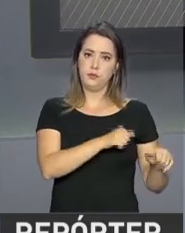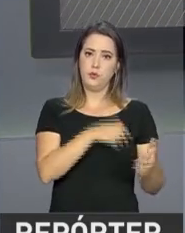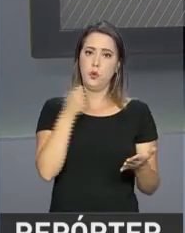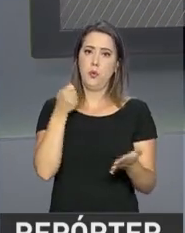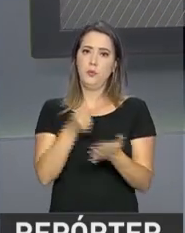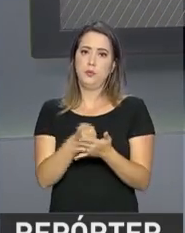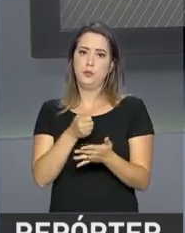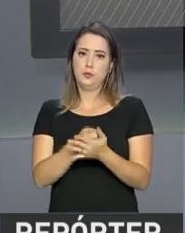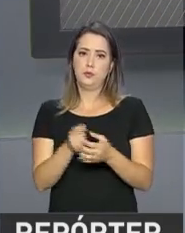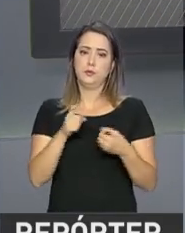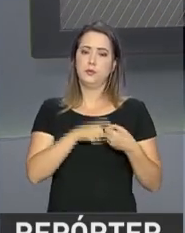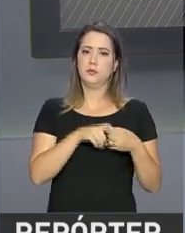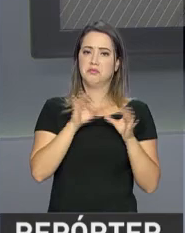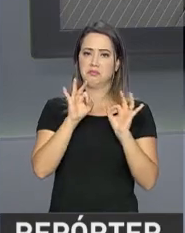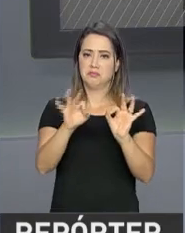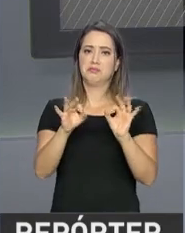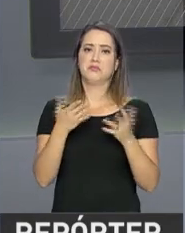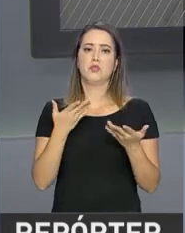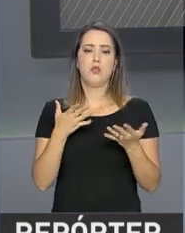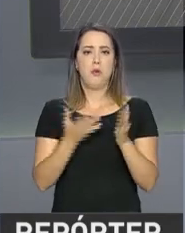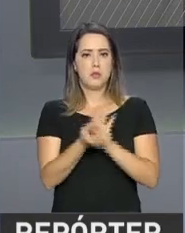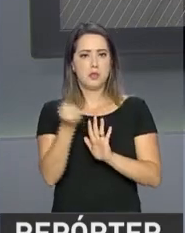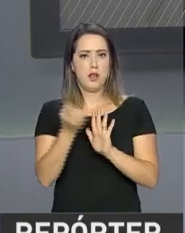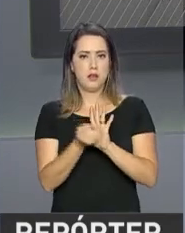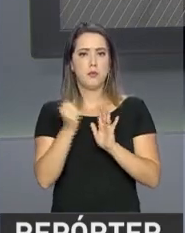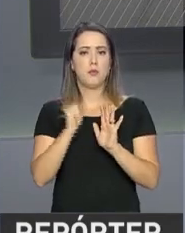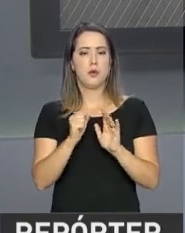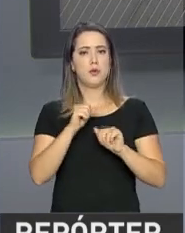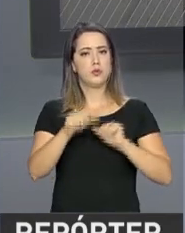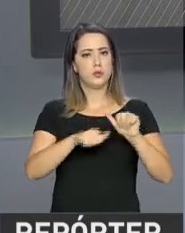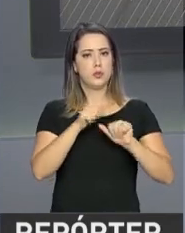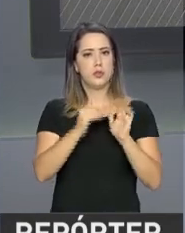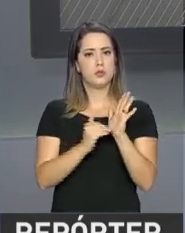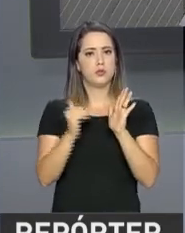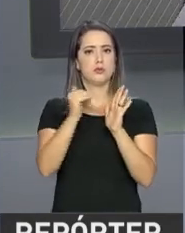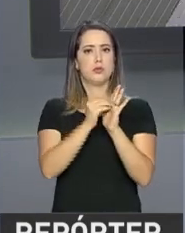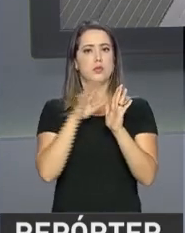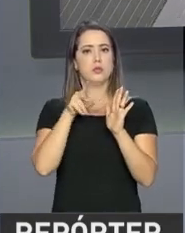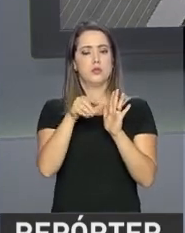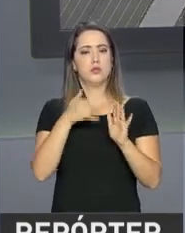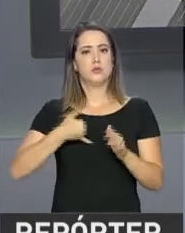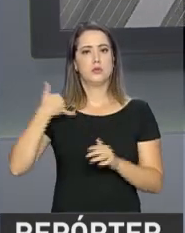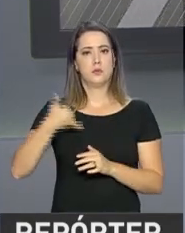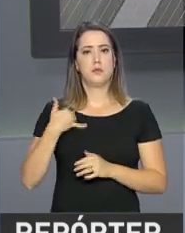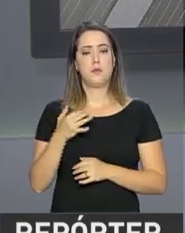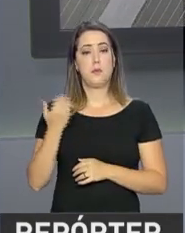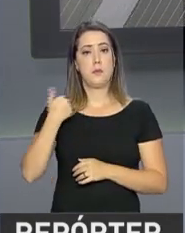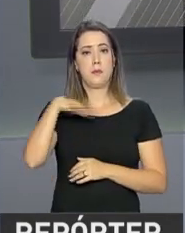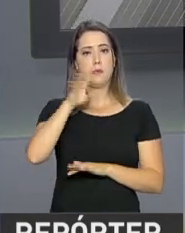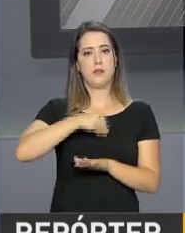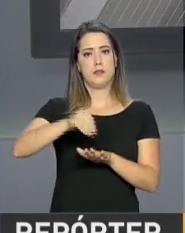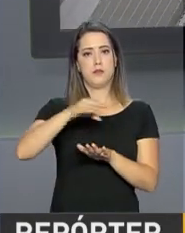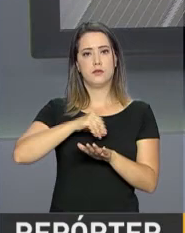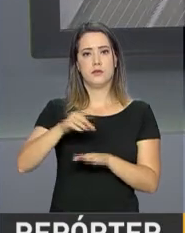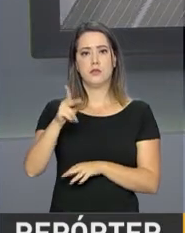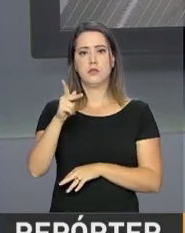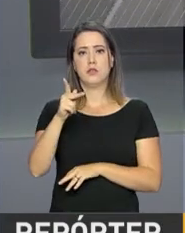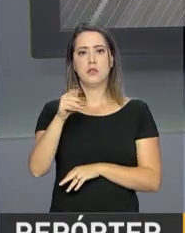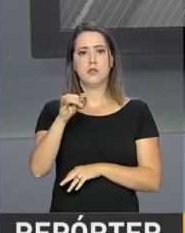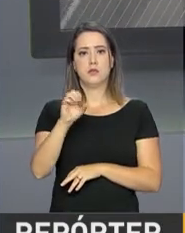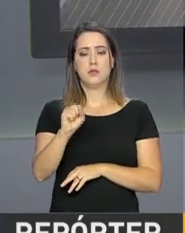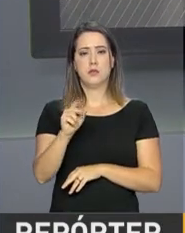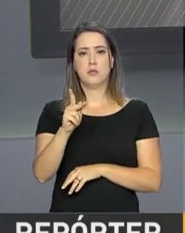os pagamentos voltam a ser feitos já com os valores reajustados para todas as idades mais informações sobre o fundo